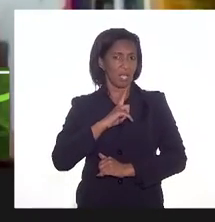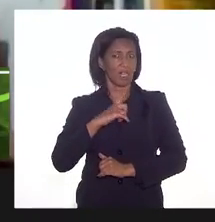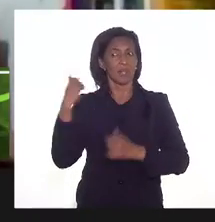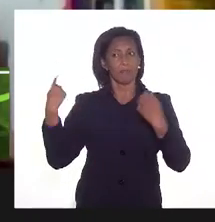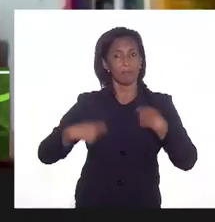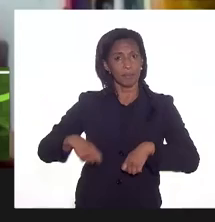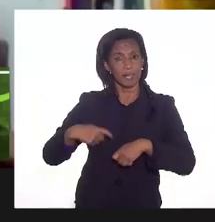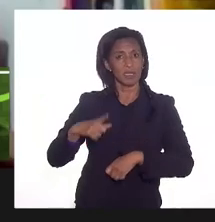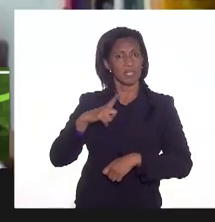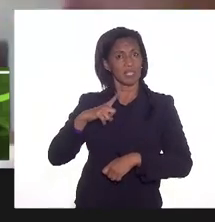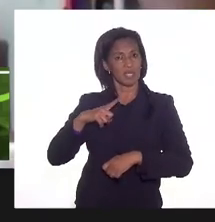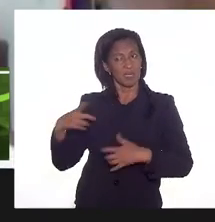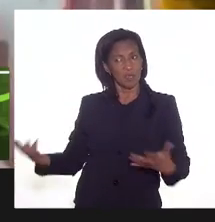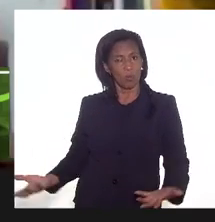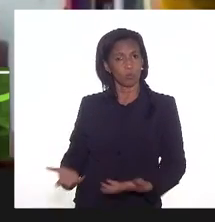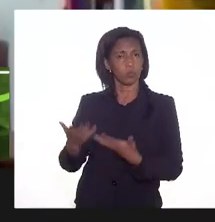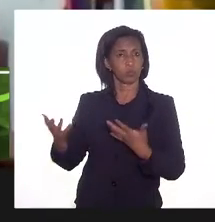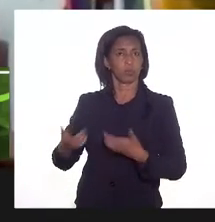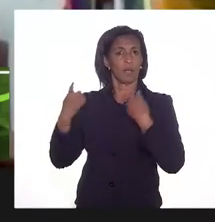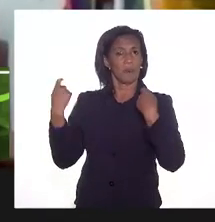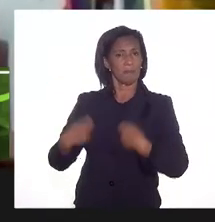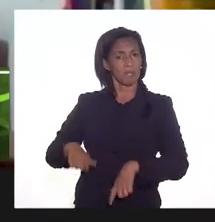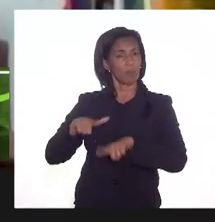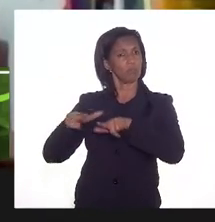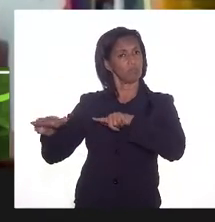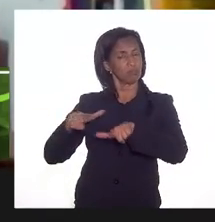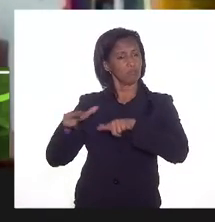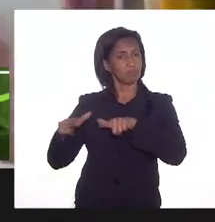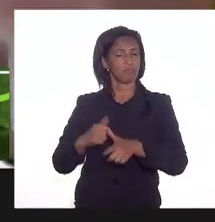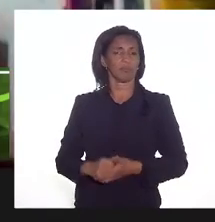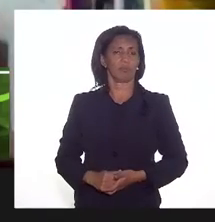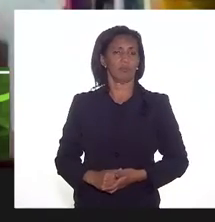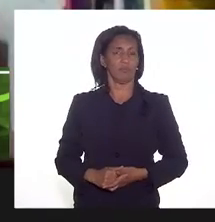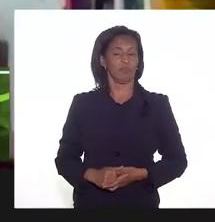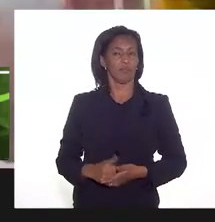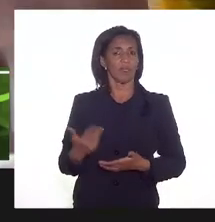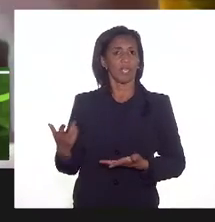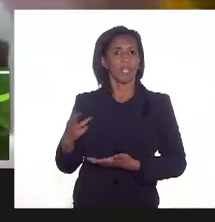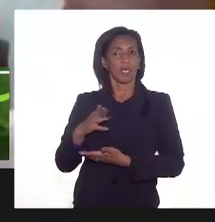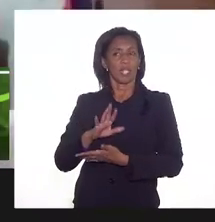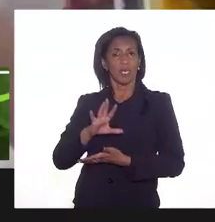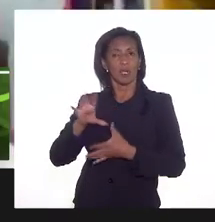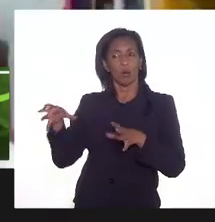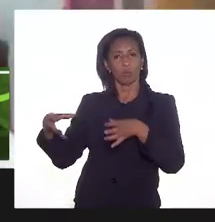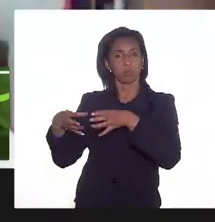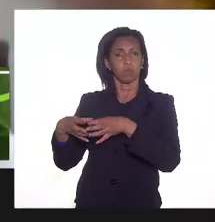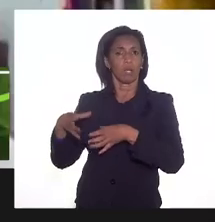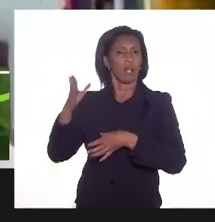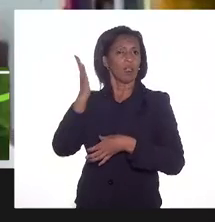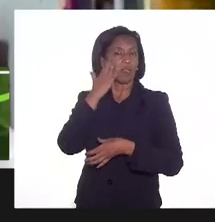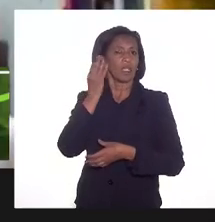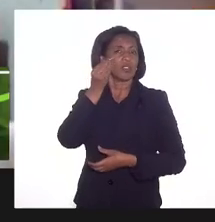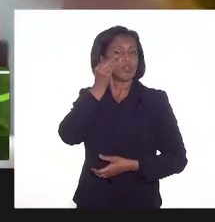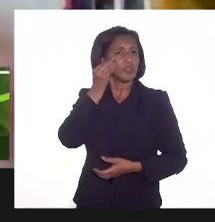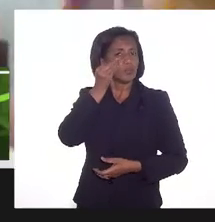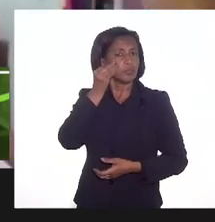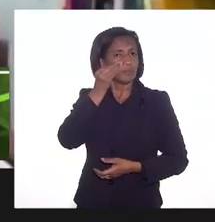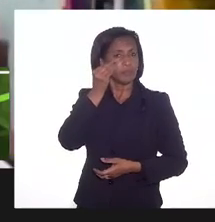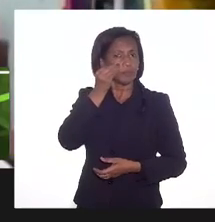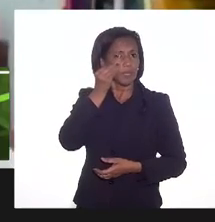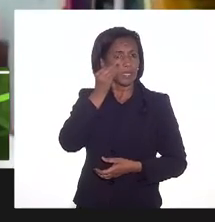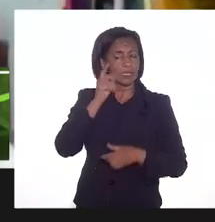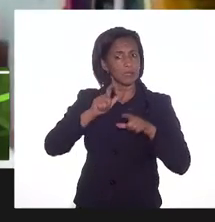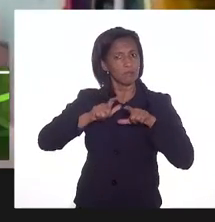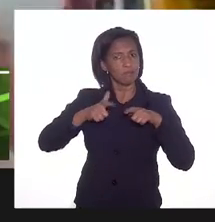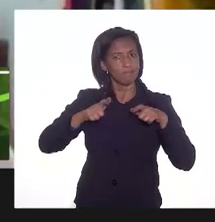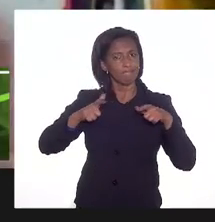que precisam ser potencializados que precisam trabalhar em rede por exemplo e acho que a gente tem experiências que vem